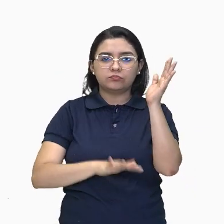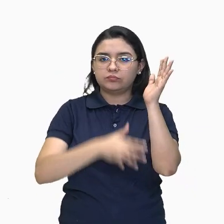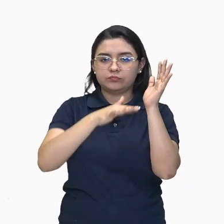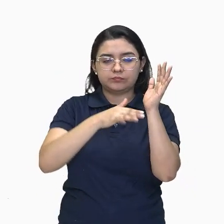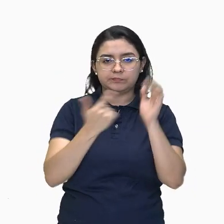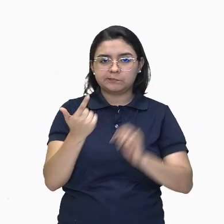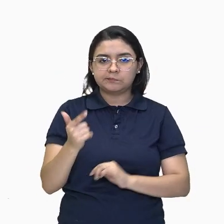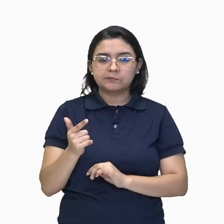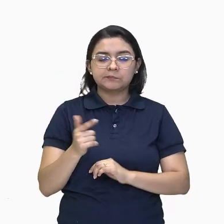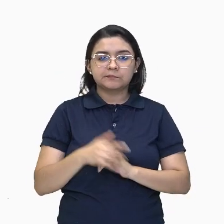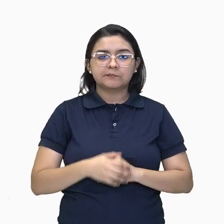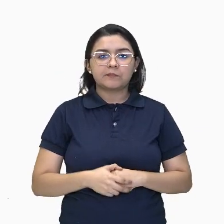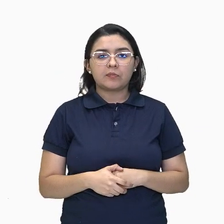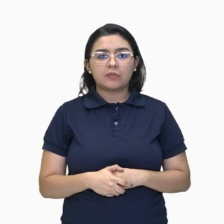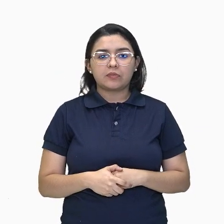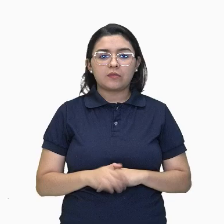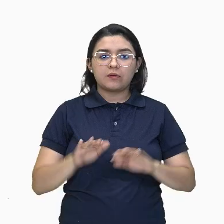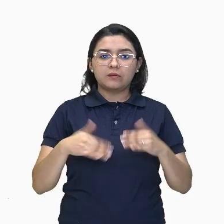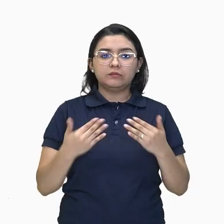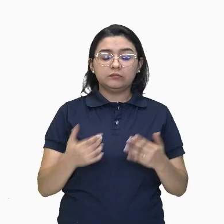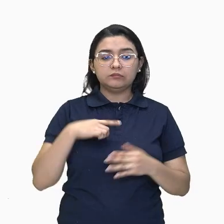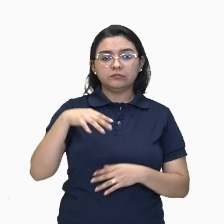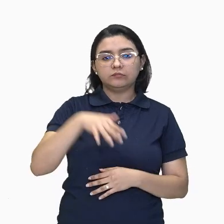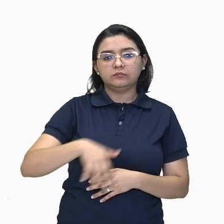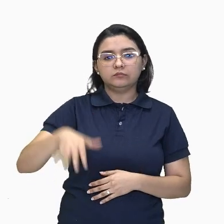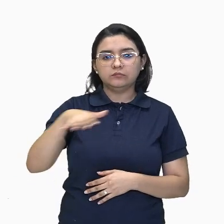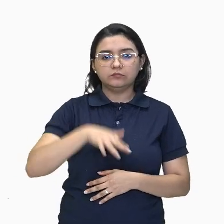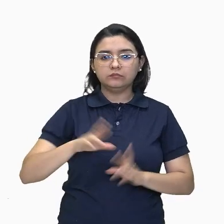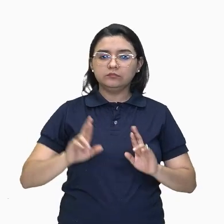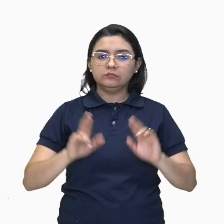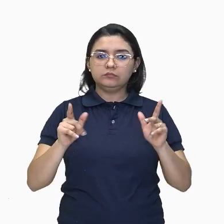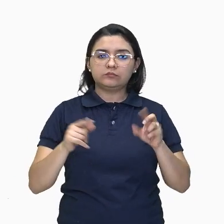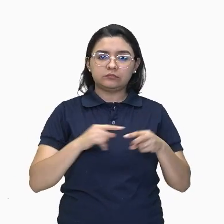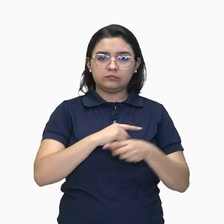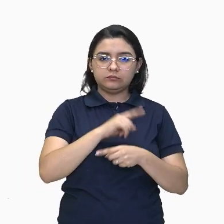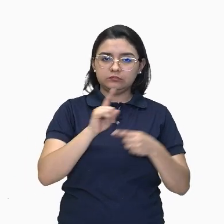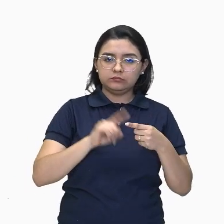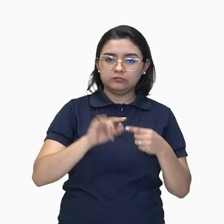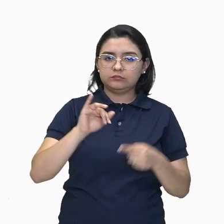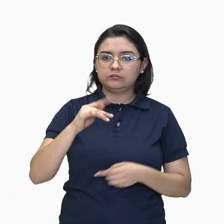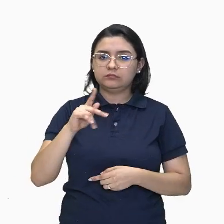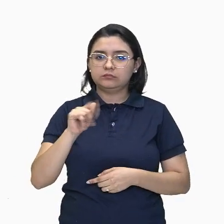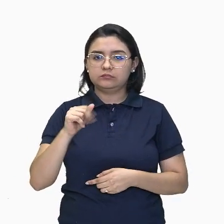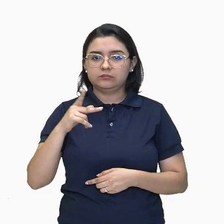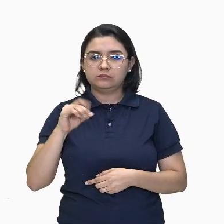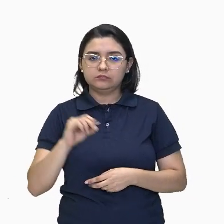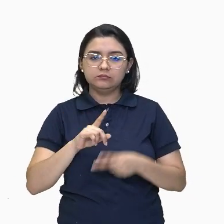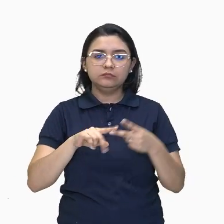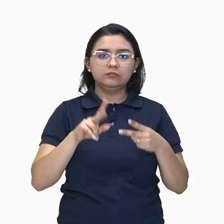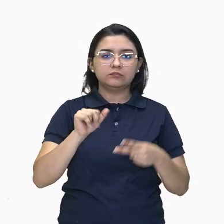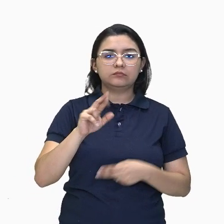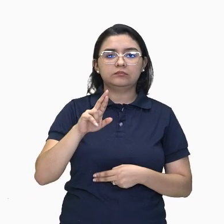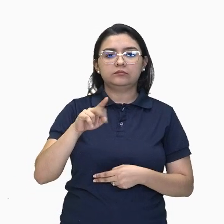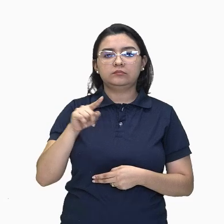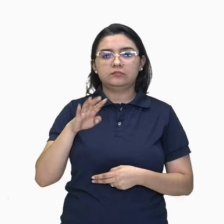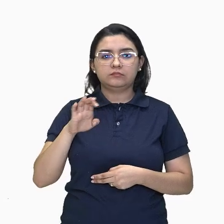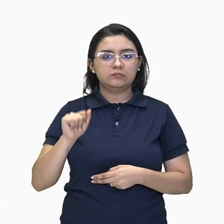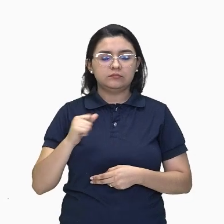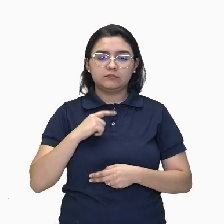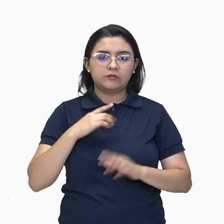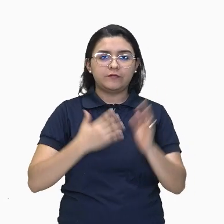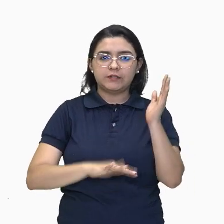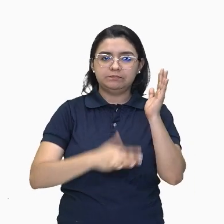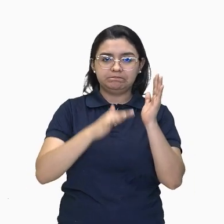dos rios, tá bom? Então, essa área, diferentemente do igapó e de várzea, né, ela já não vai ser inundada.